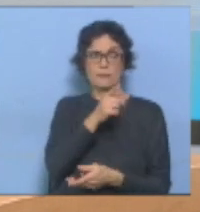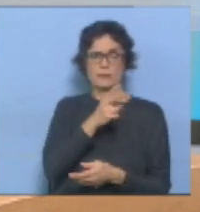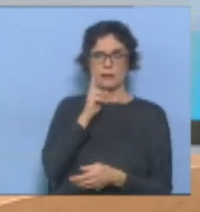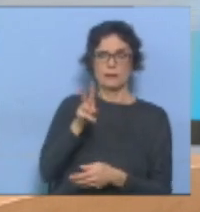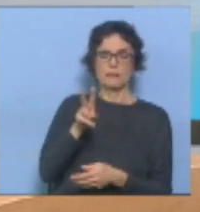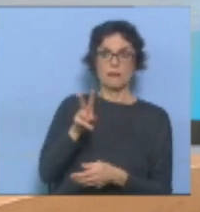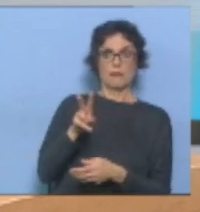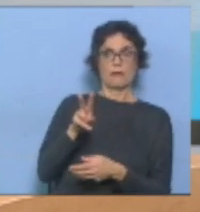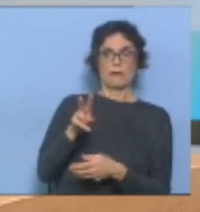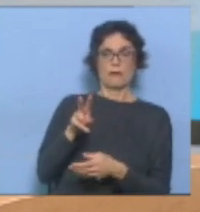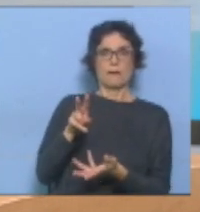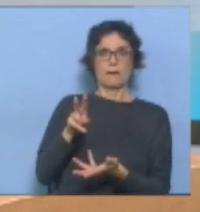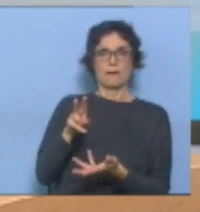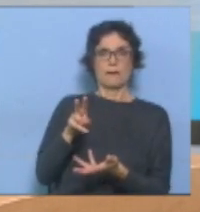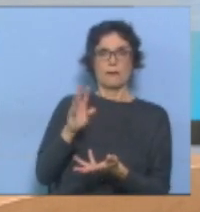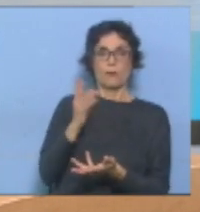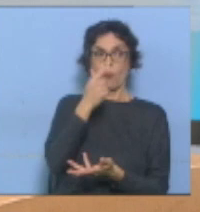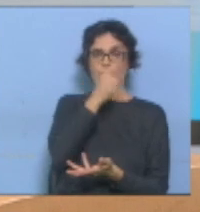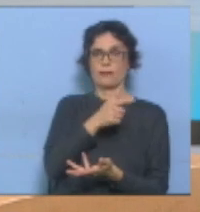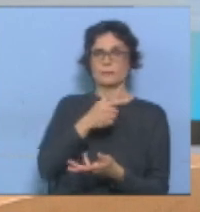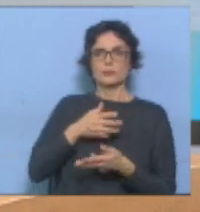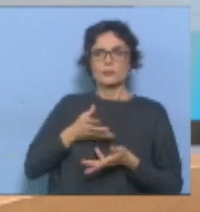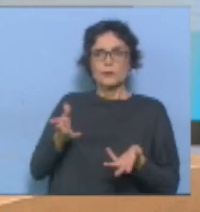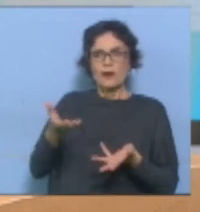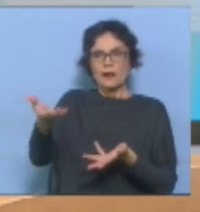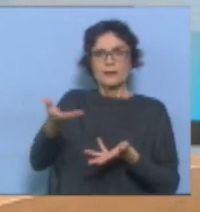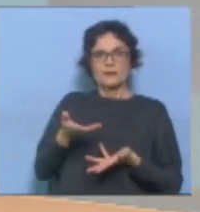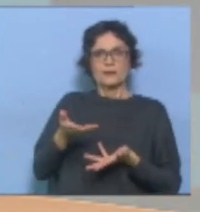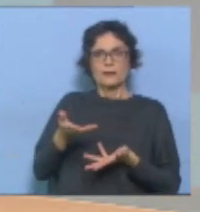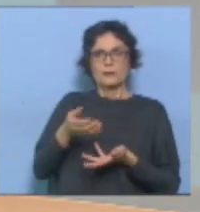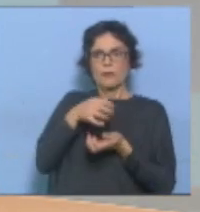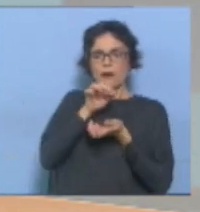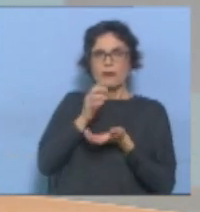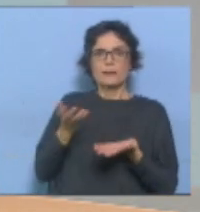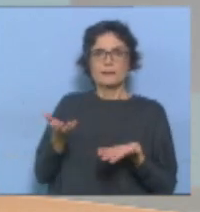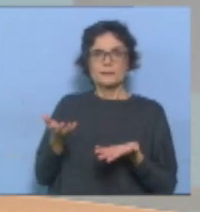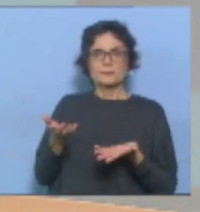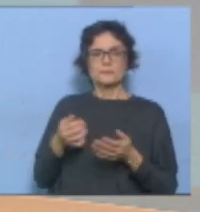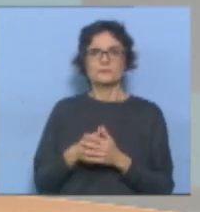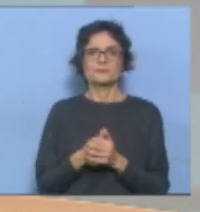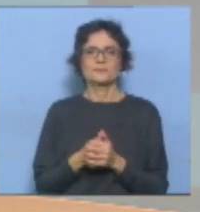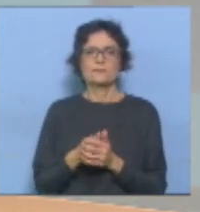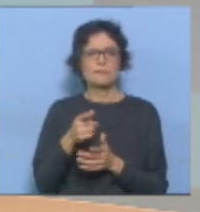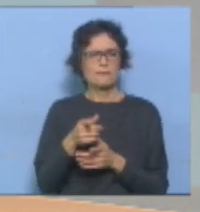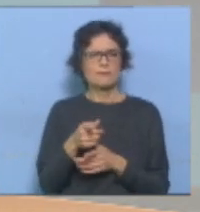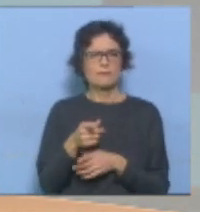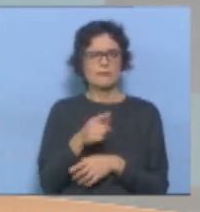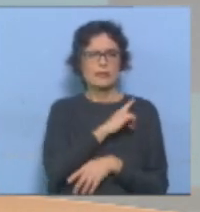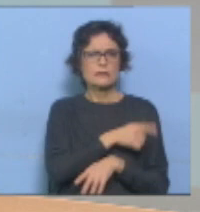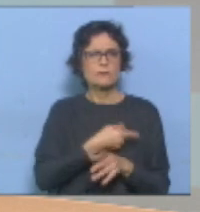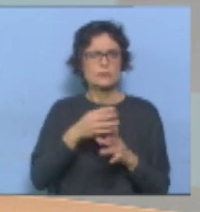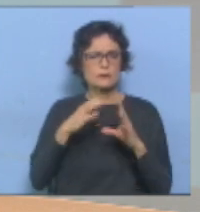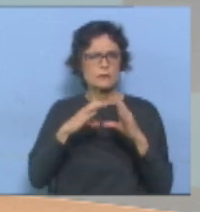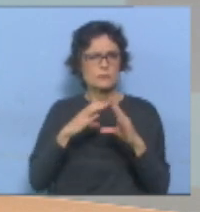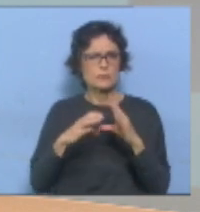se permitem entrar em comunicação com ele. Foi necessário uma descoberta dessa força